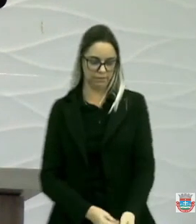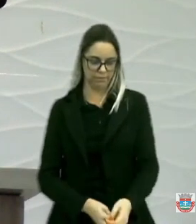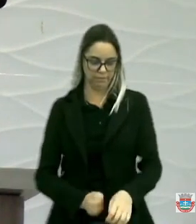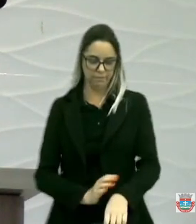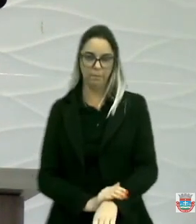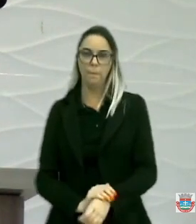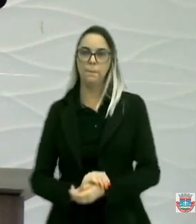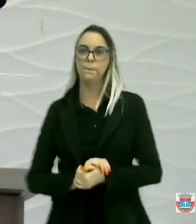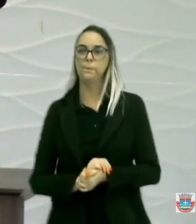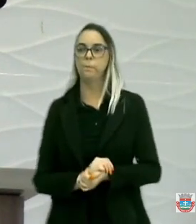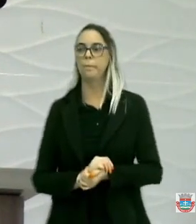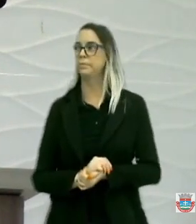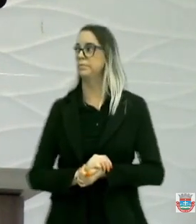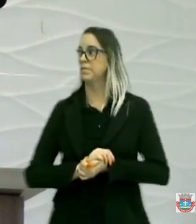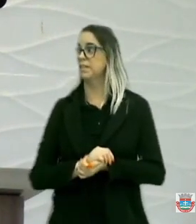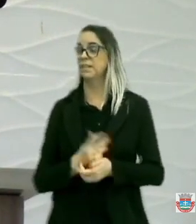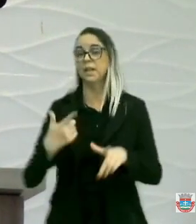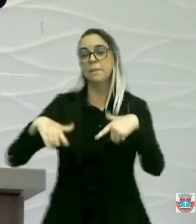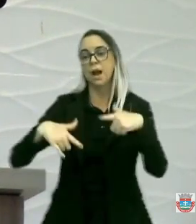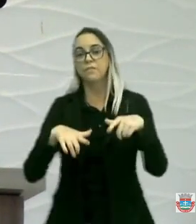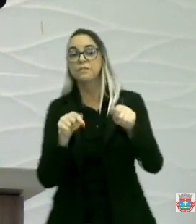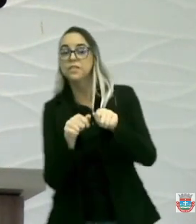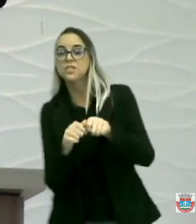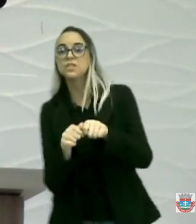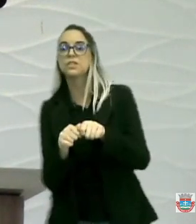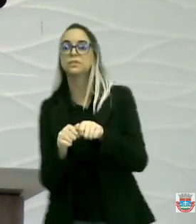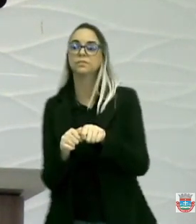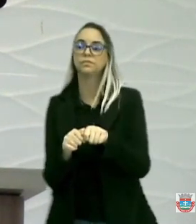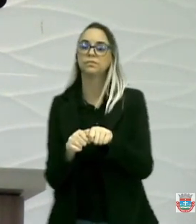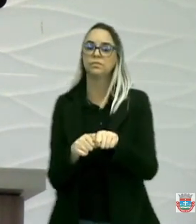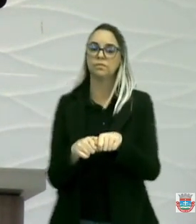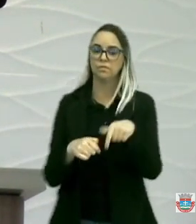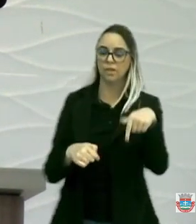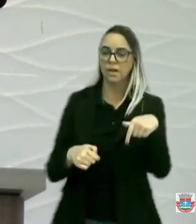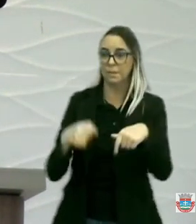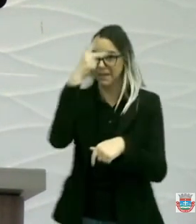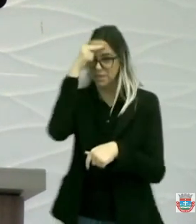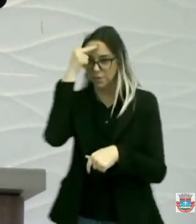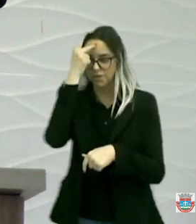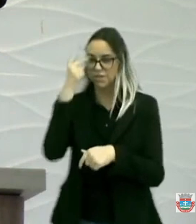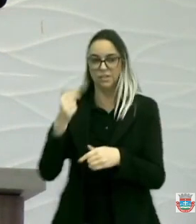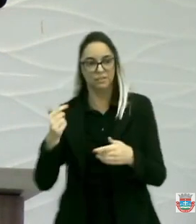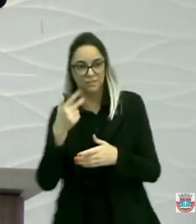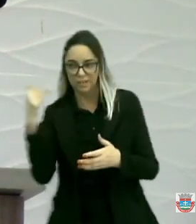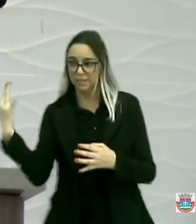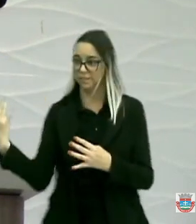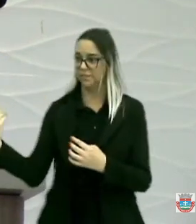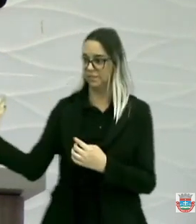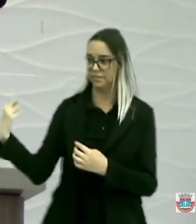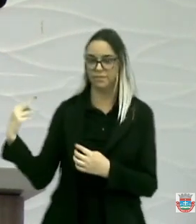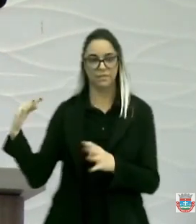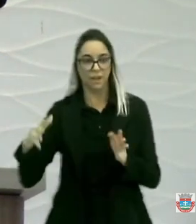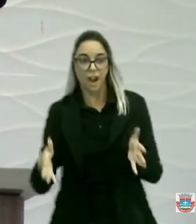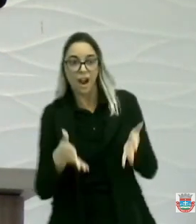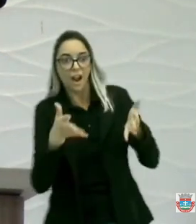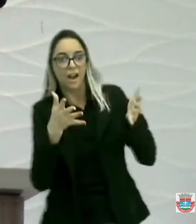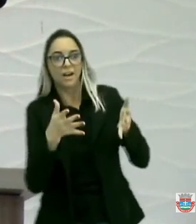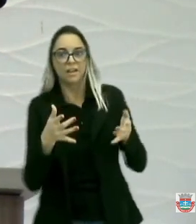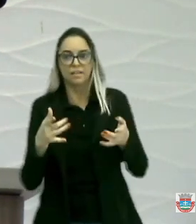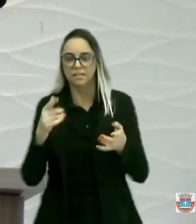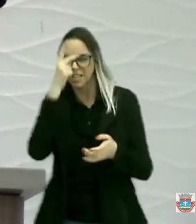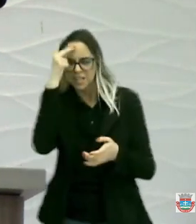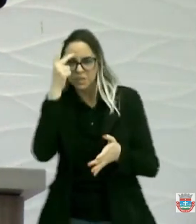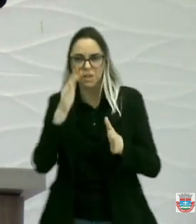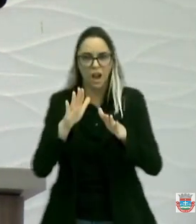sobre os trabalhos que a gente faz, né? Aqui eu só vejo pessoas me elogiando, dizendo o que o prefeito faz. Minha gente,